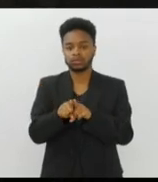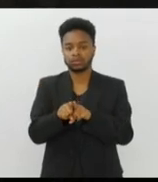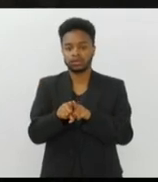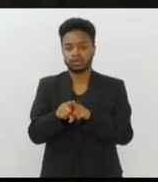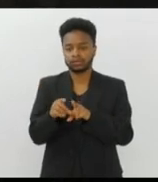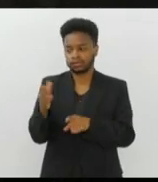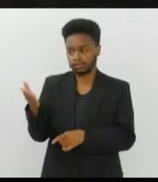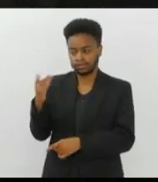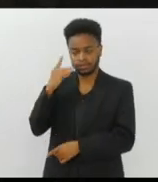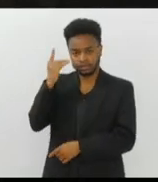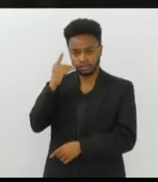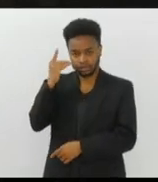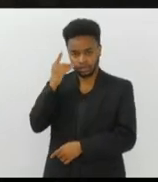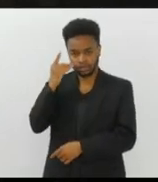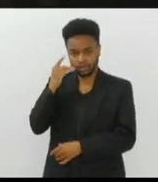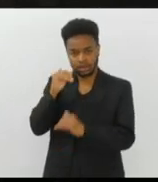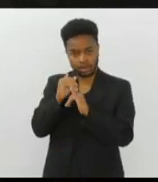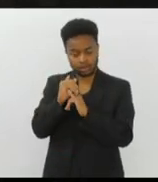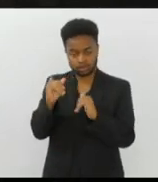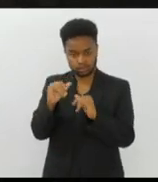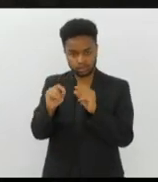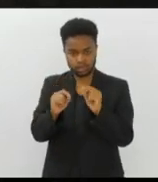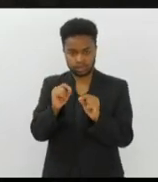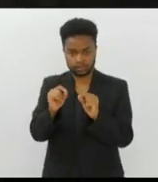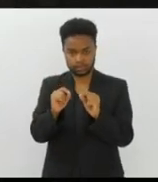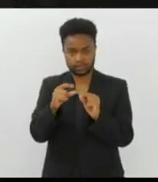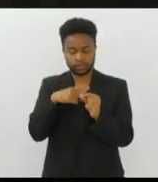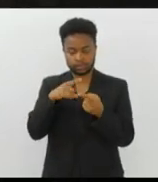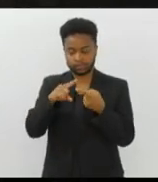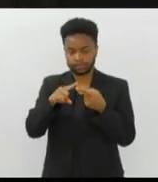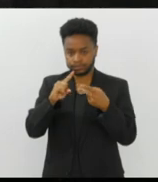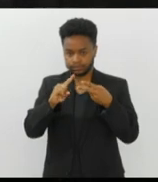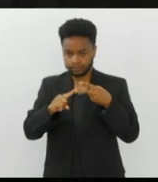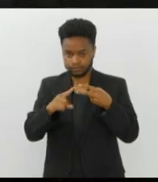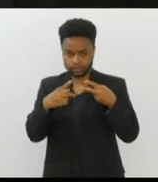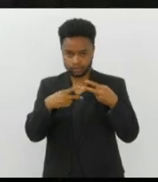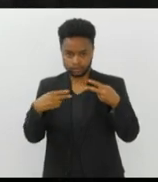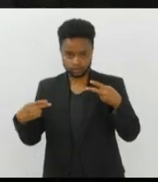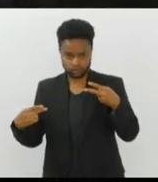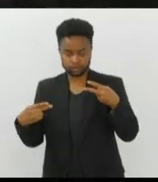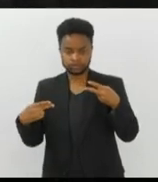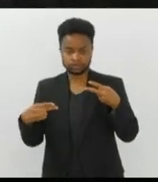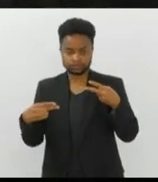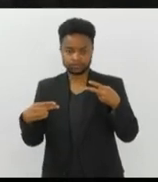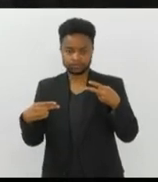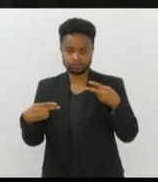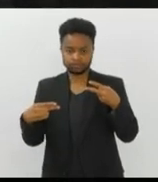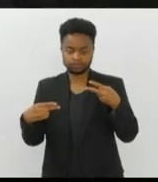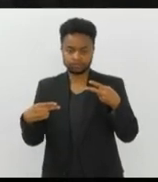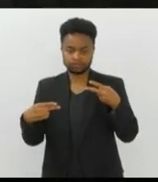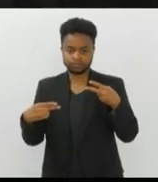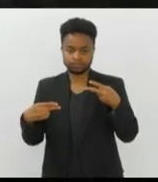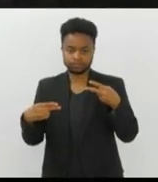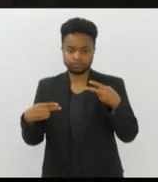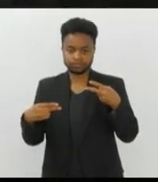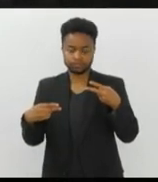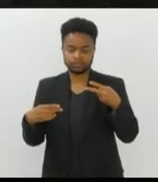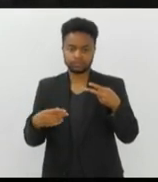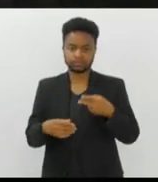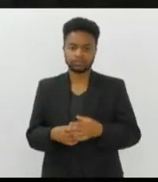deputada, registrar dois fatos que também